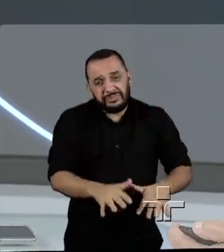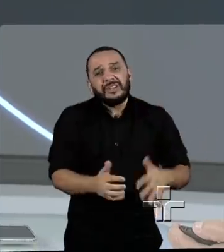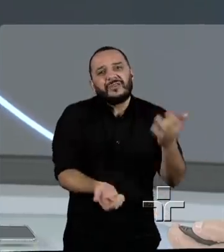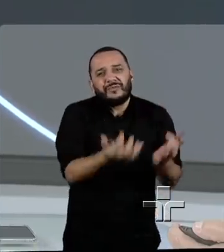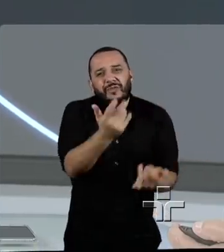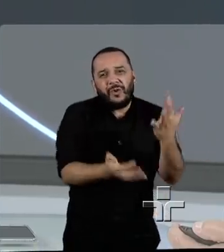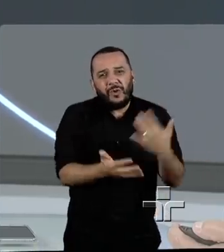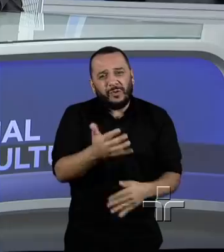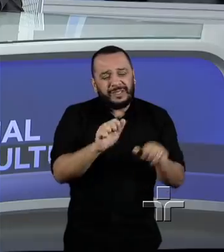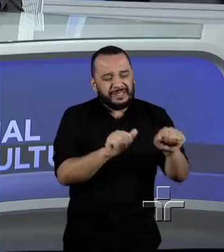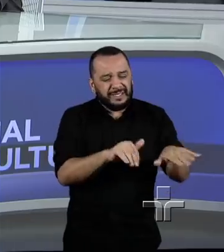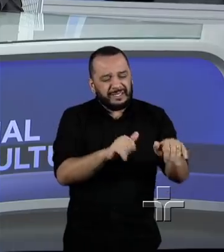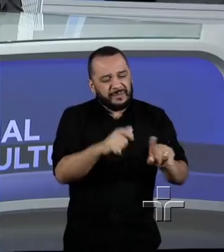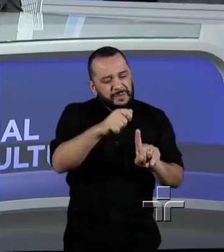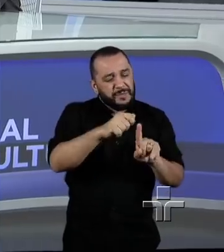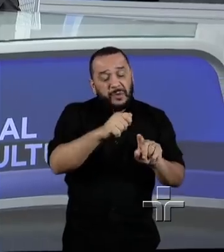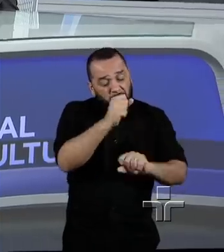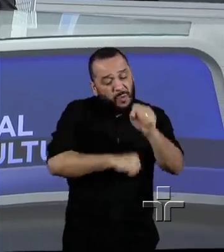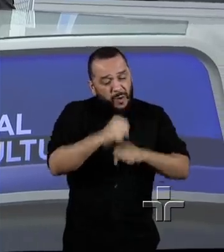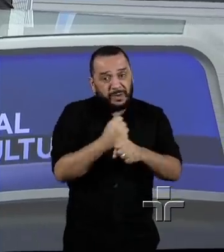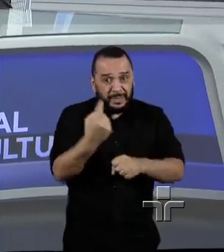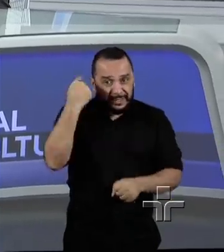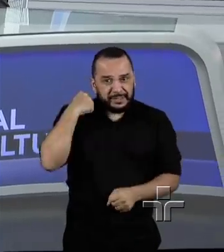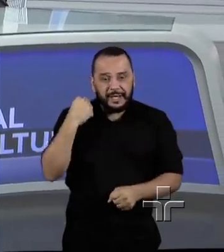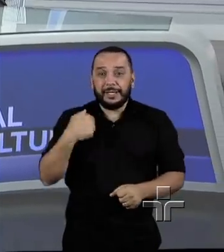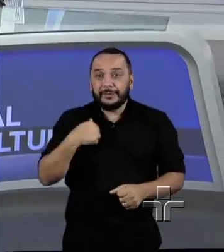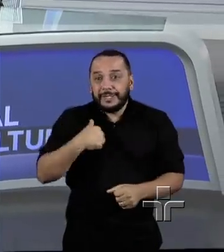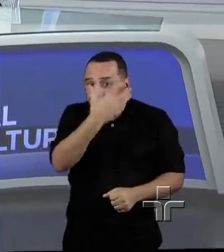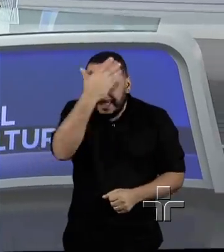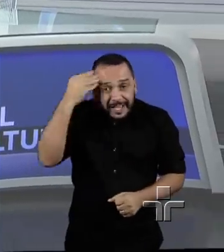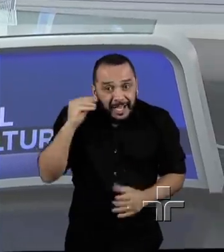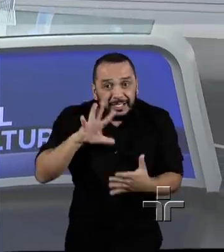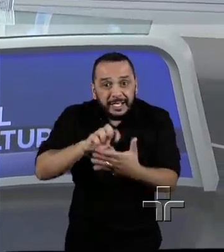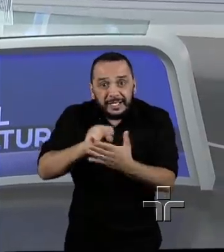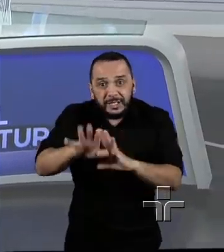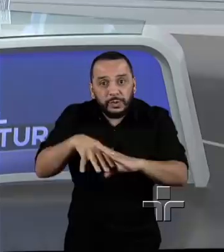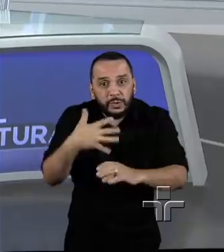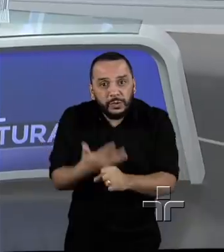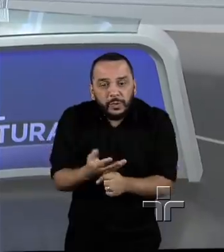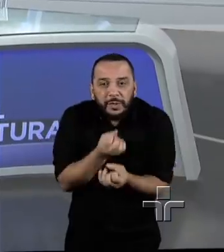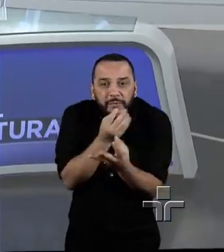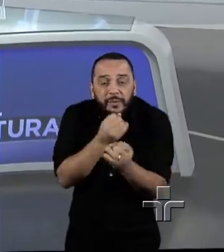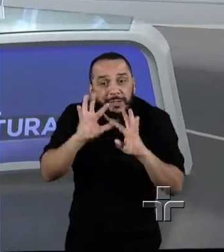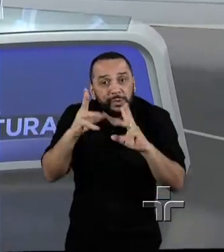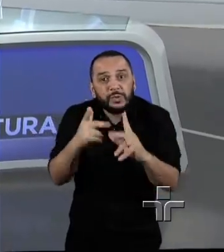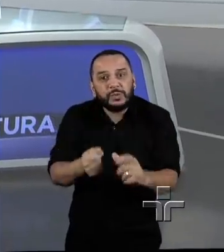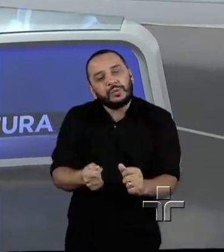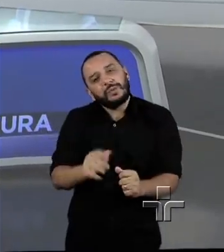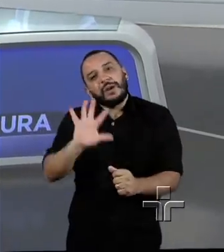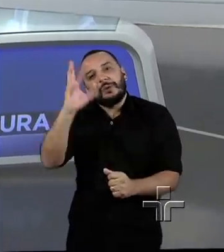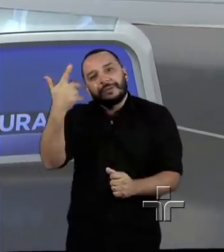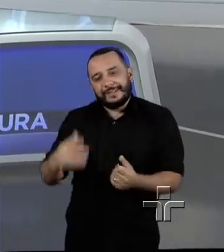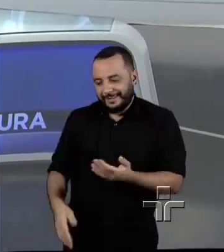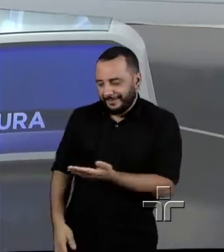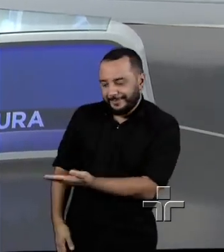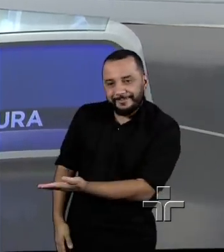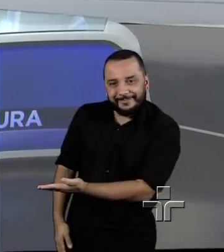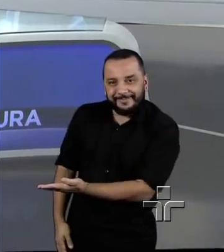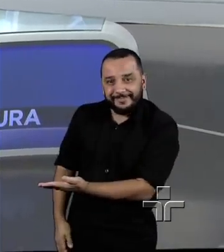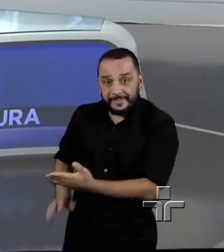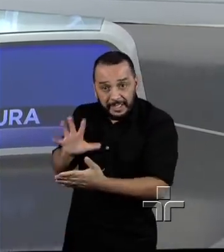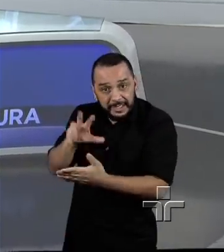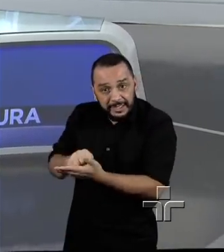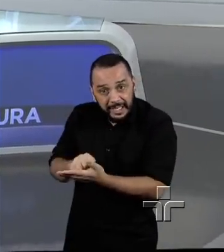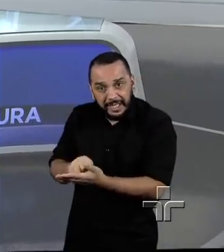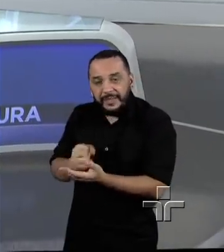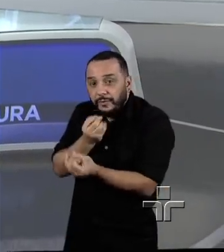do ano passado. Não se esqueça de acessar o nosso canal no YouTube. Você pode rever este jornal e outros conteúdos. Inscreva-se lá para